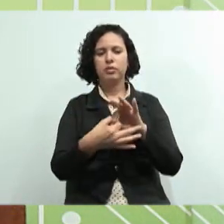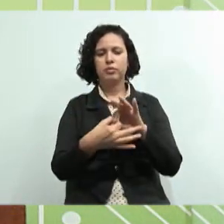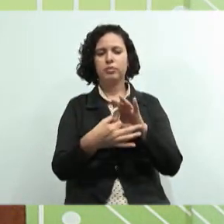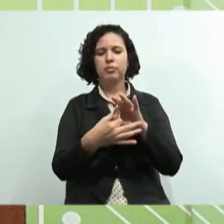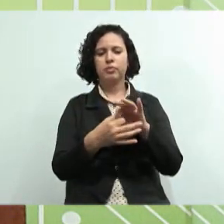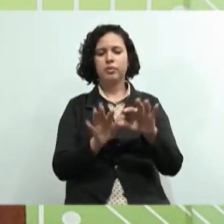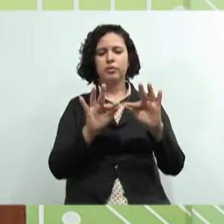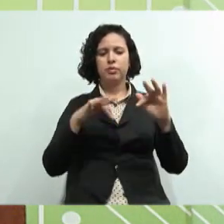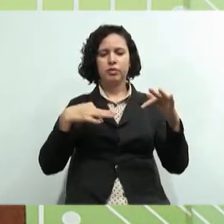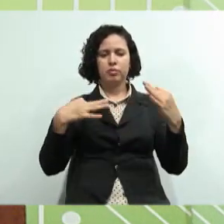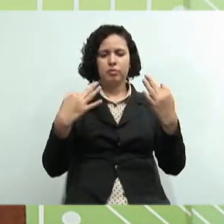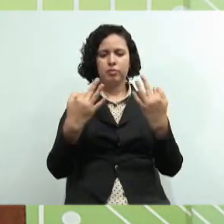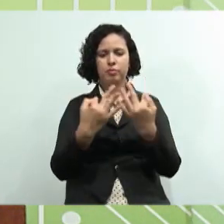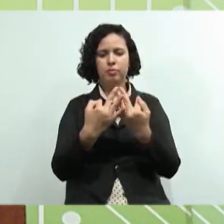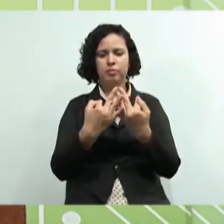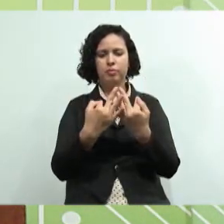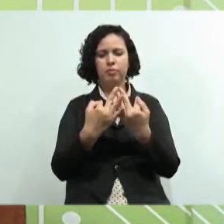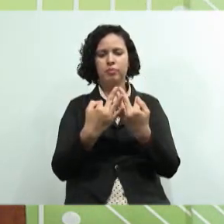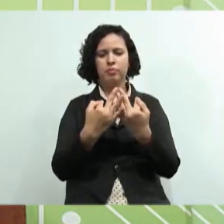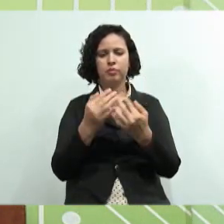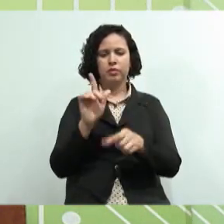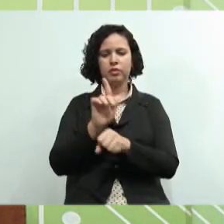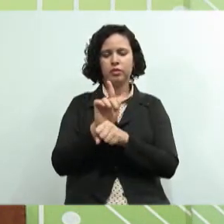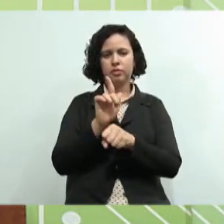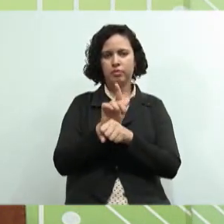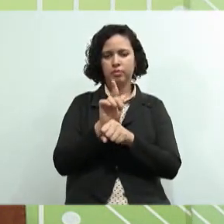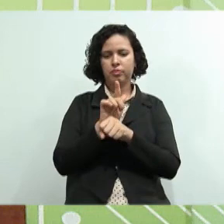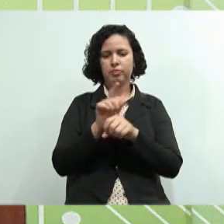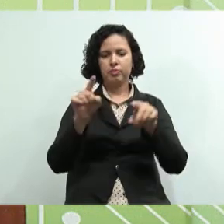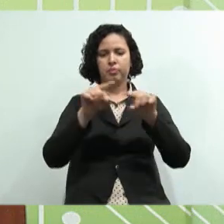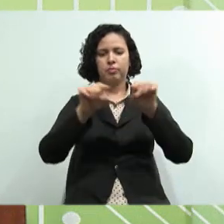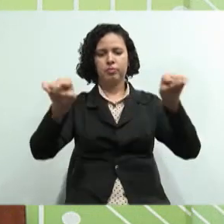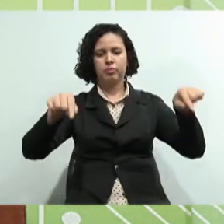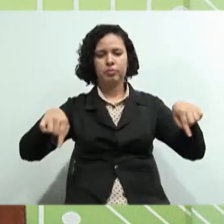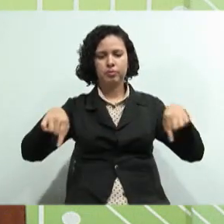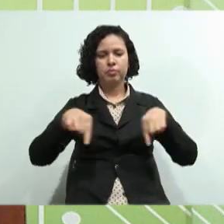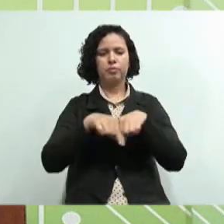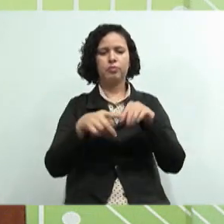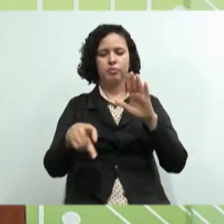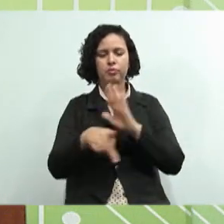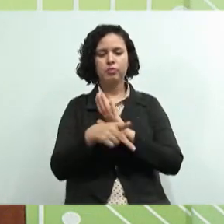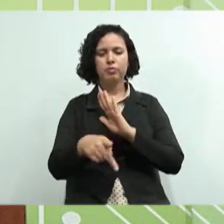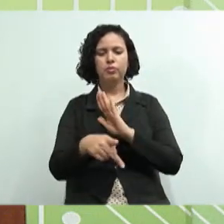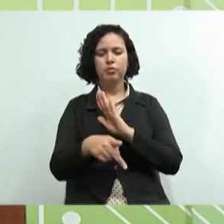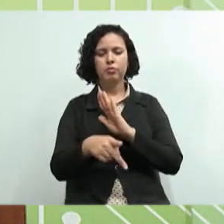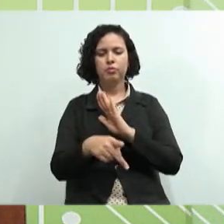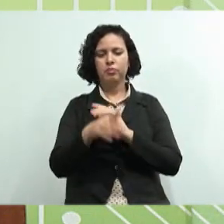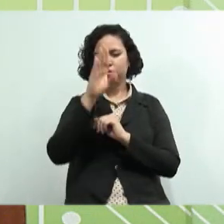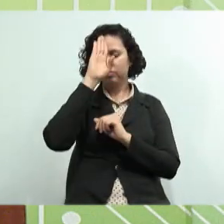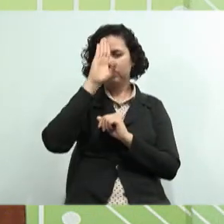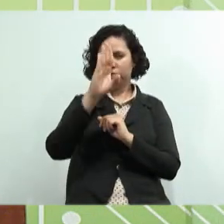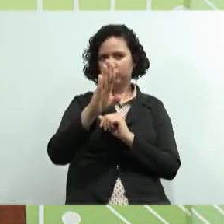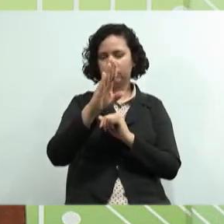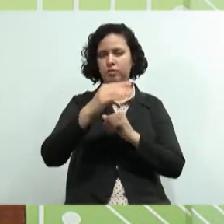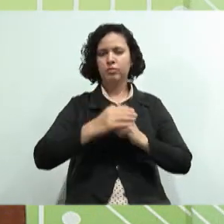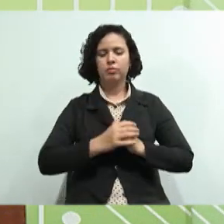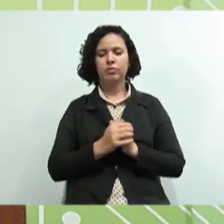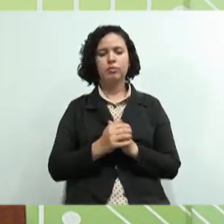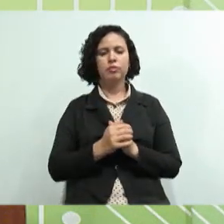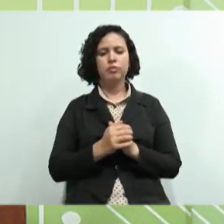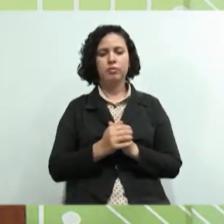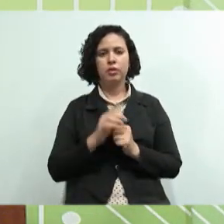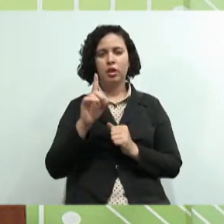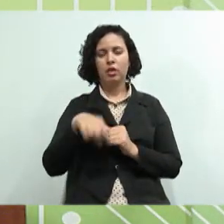pela gestão da propriedade e a propriedade ser a fonte primária de renda para essa família. É um